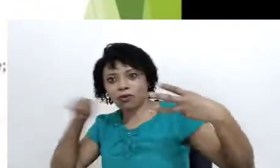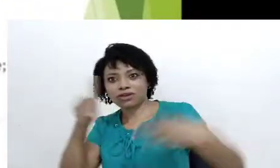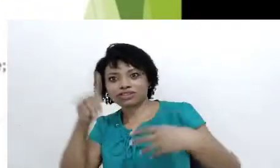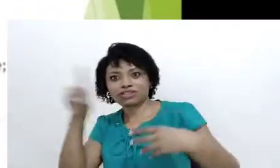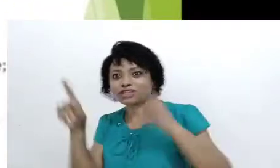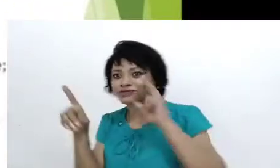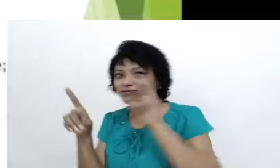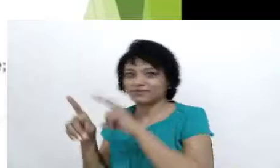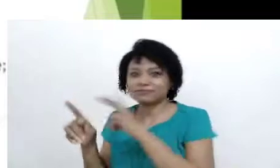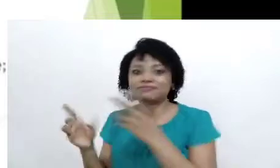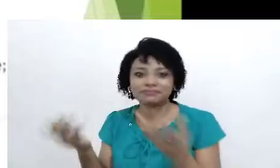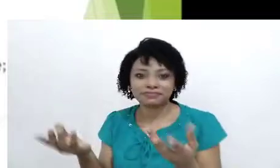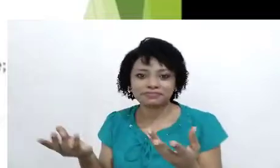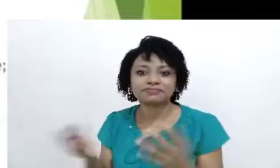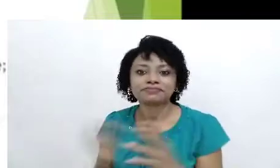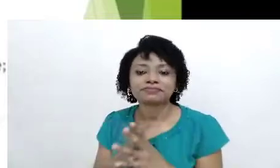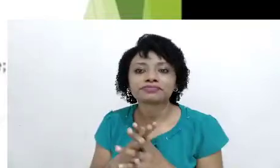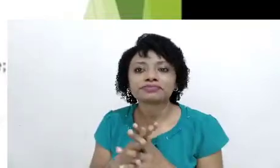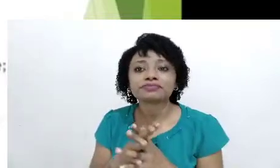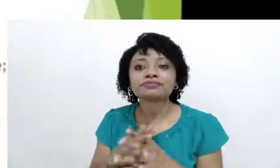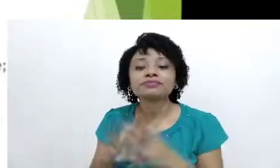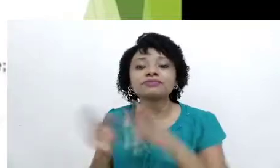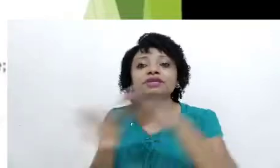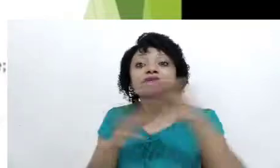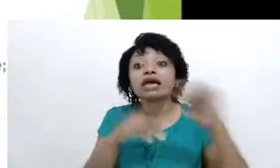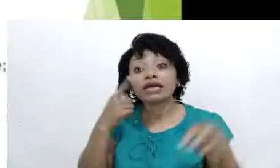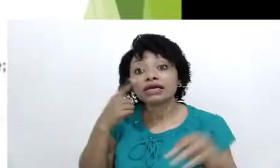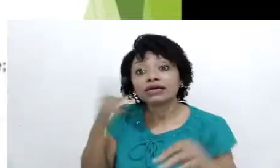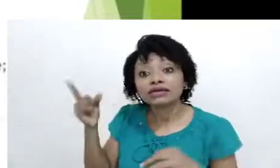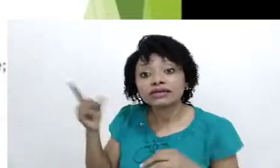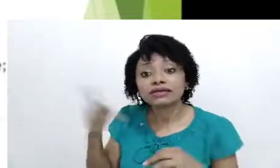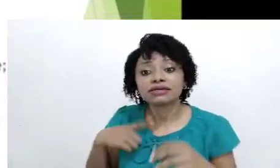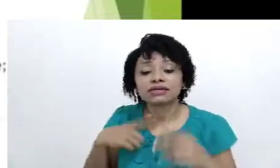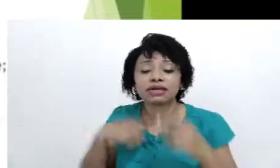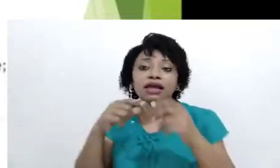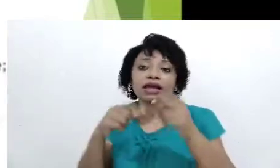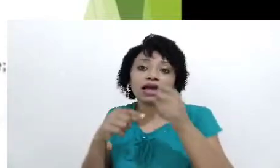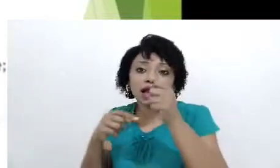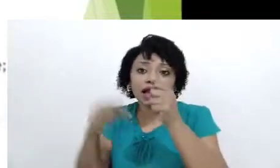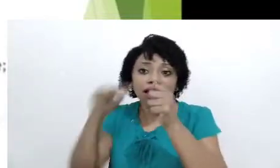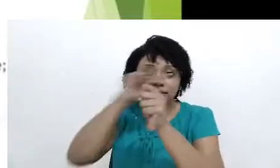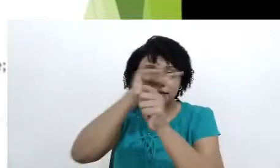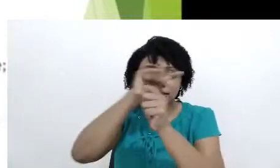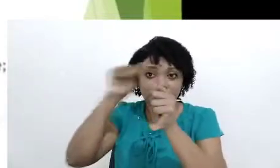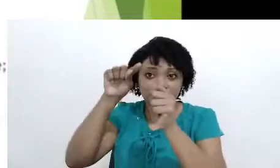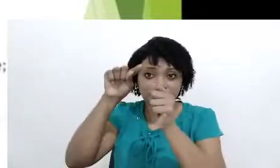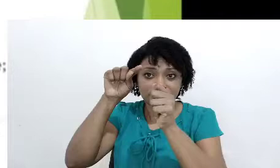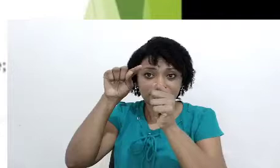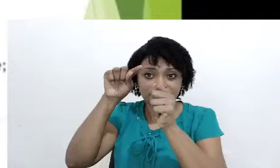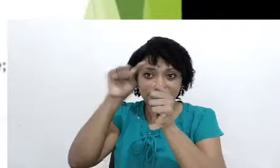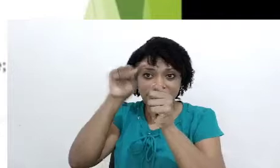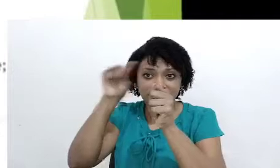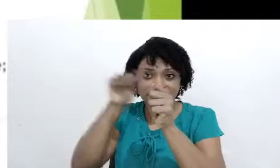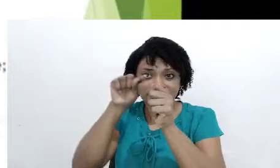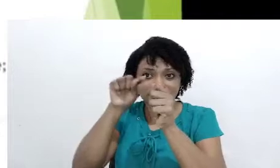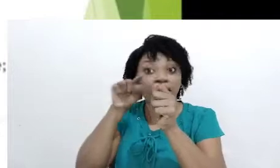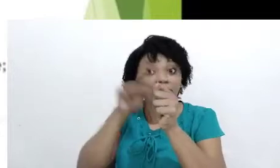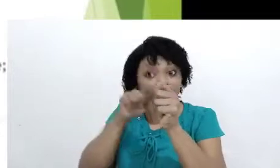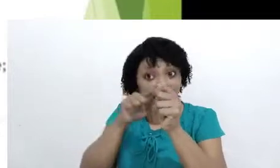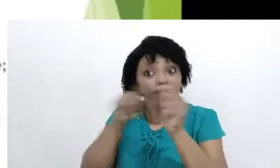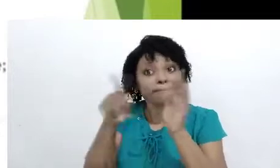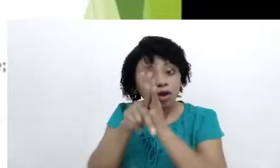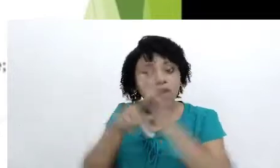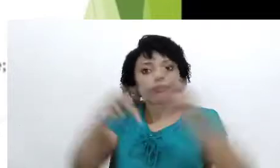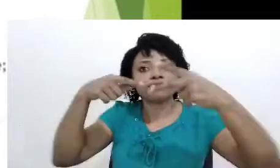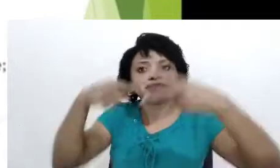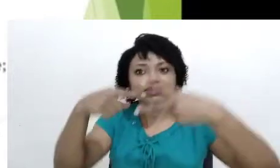Aí uma observaçãozinha a respeito de vetores. A gente tem a letra A. Normalmente o vetor